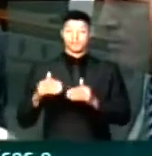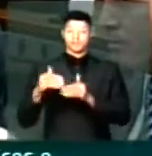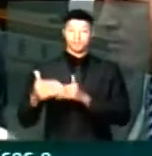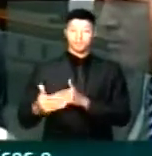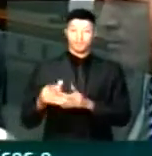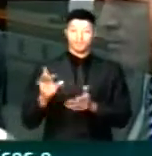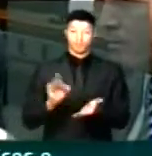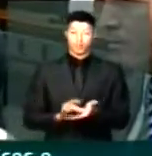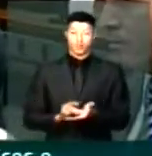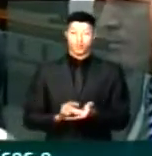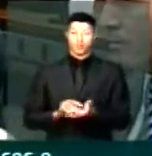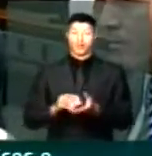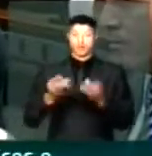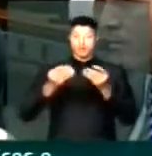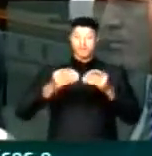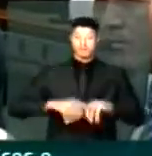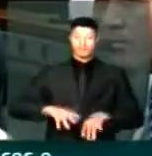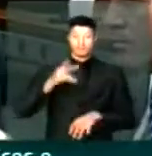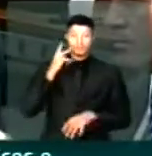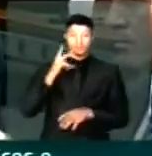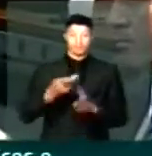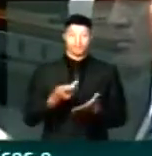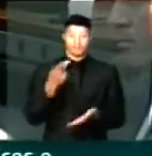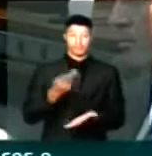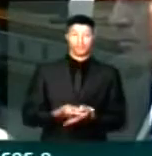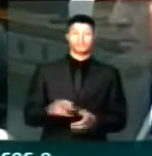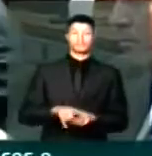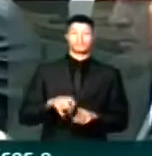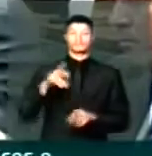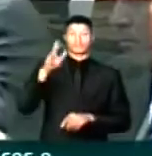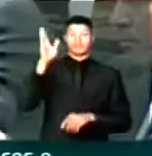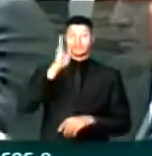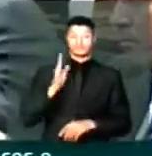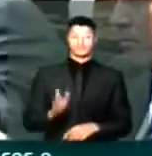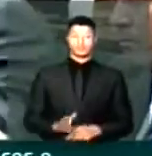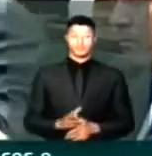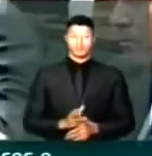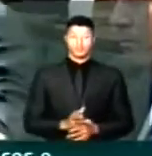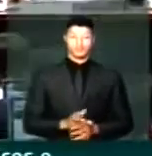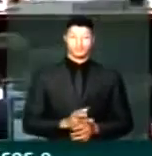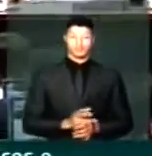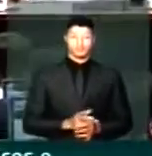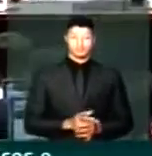processos que efetivamente são prejuízos para a Petrobras e para a nação brasileira. Deputado Caio Márcio, por um minuto.